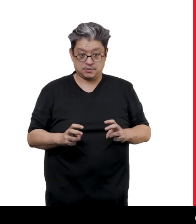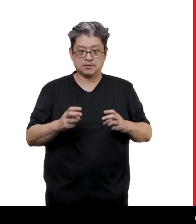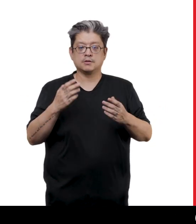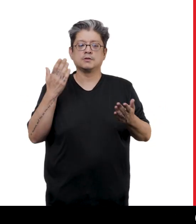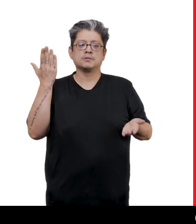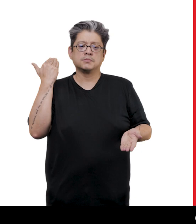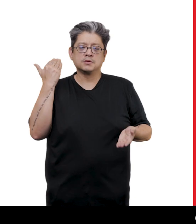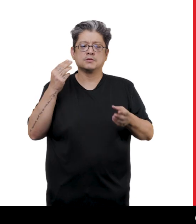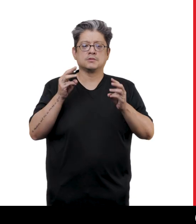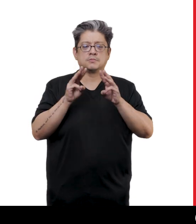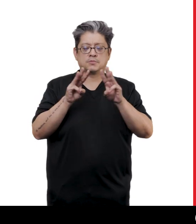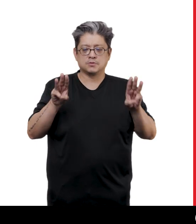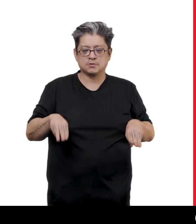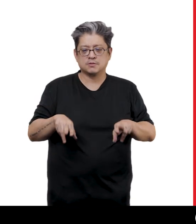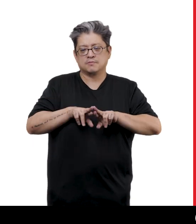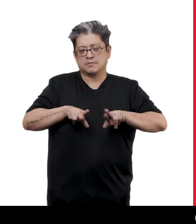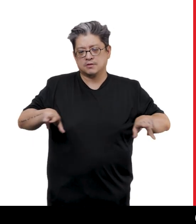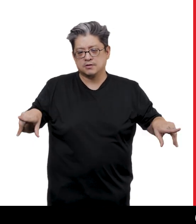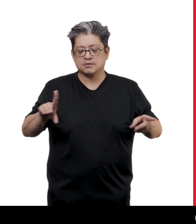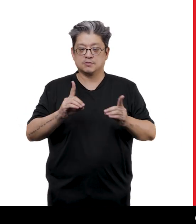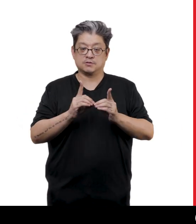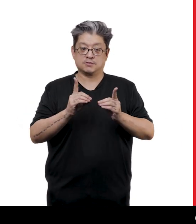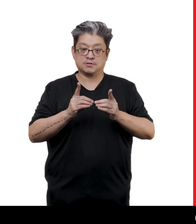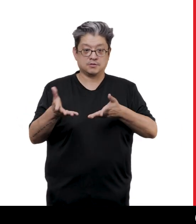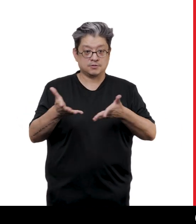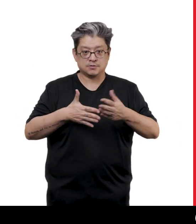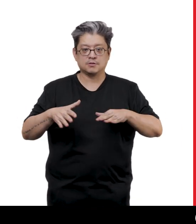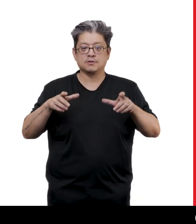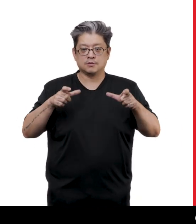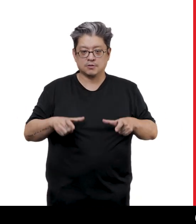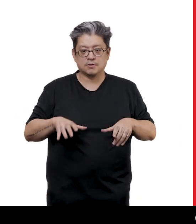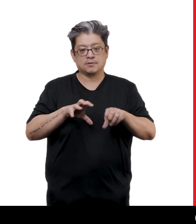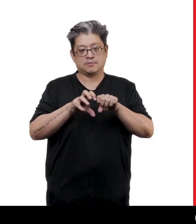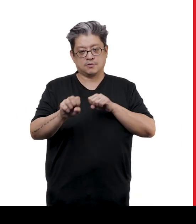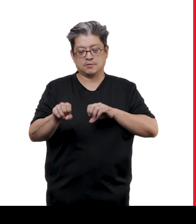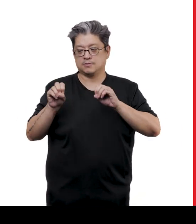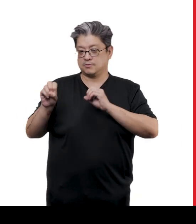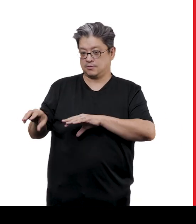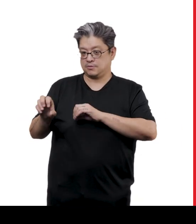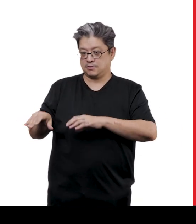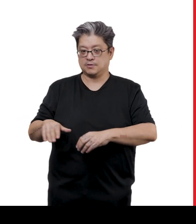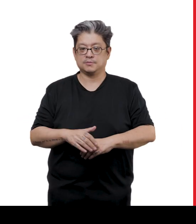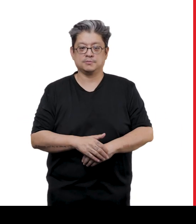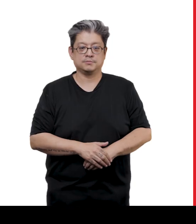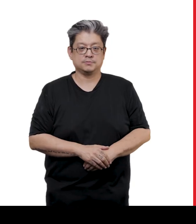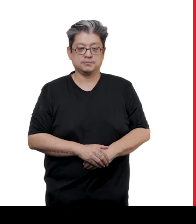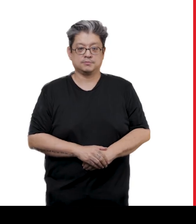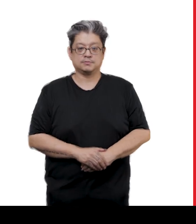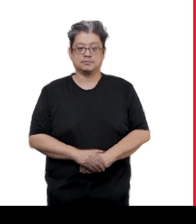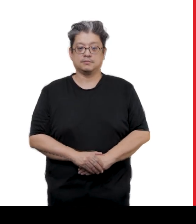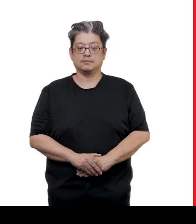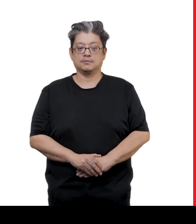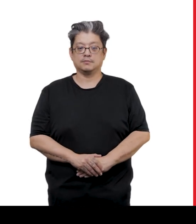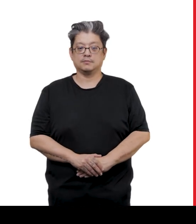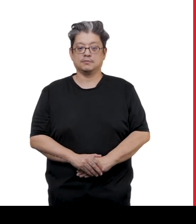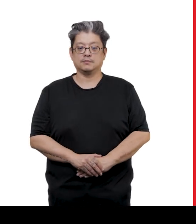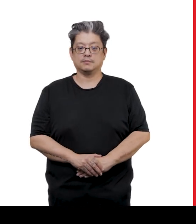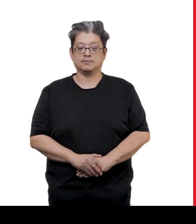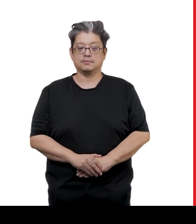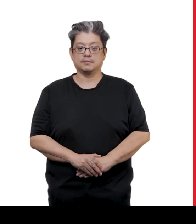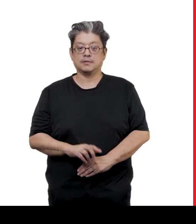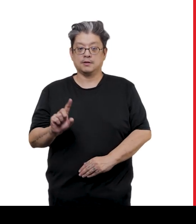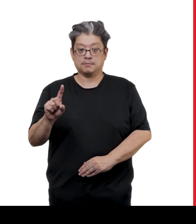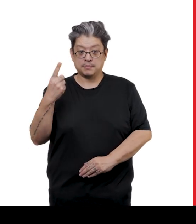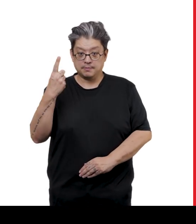O MASP desenhava-se como um museu diversificado e didático, um espaço de formação e ensino.